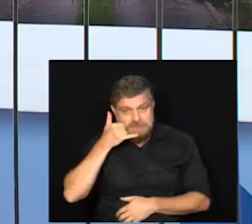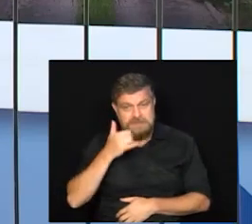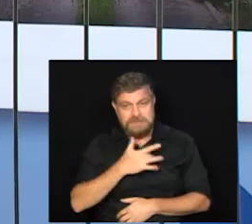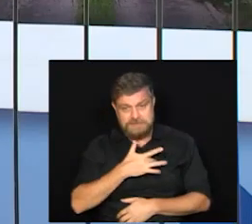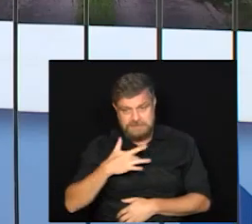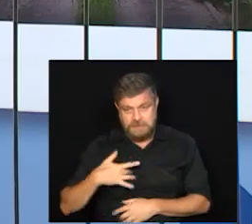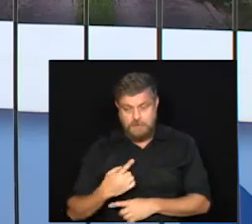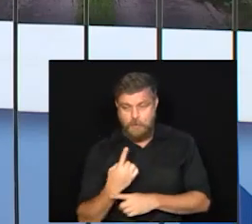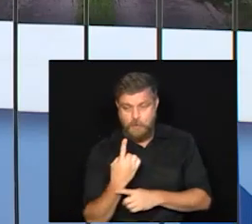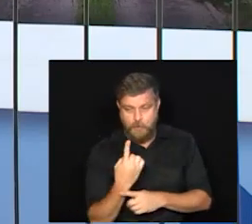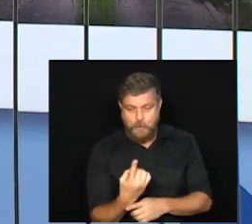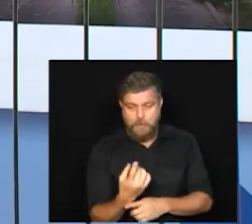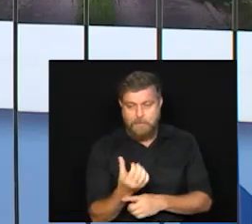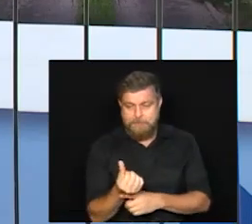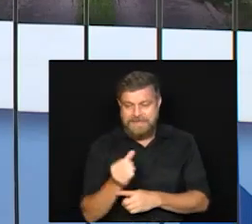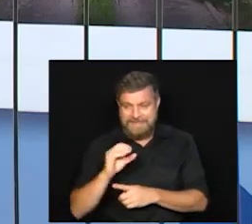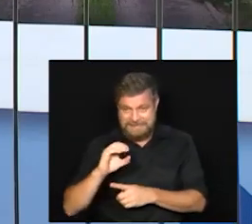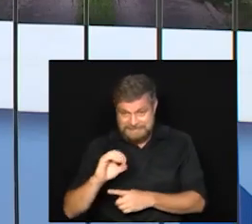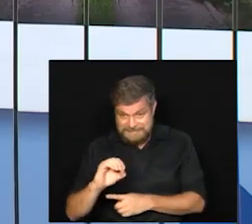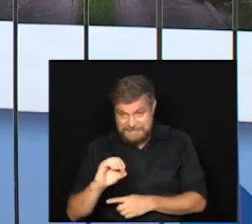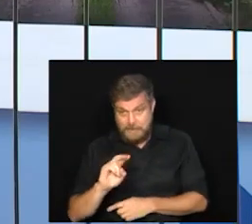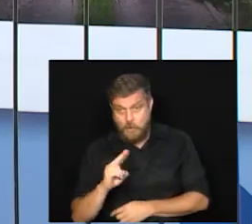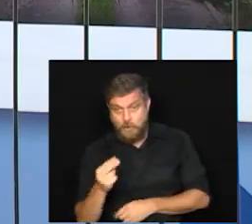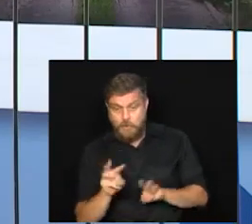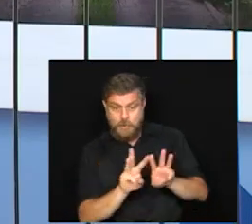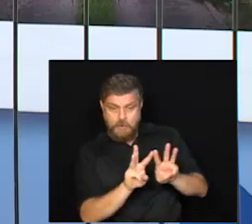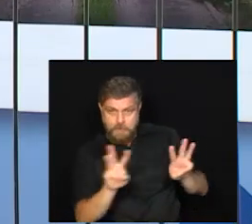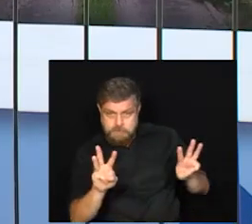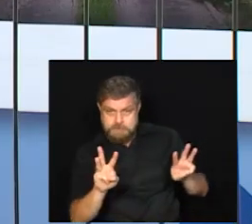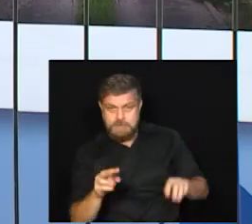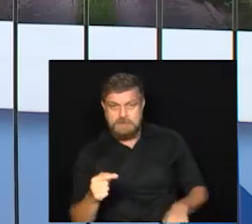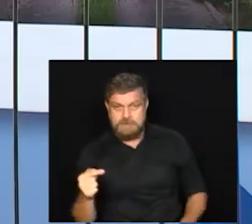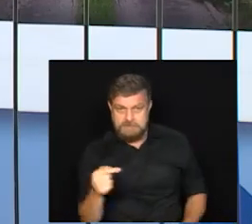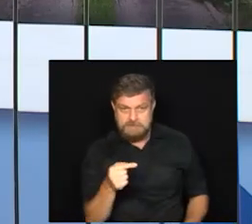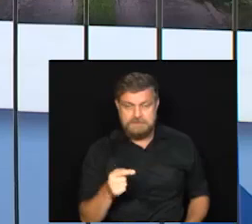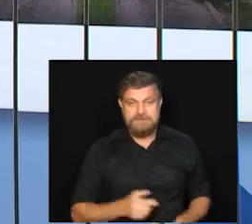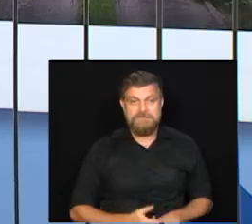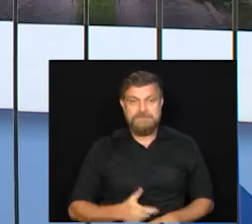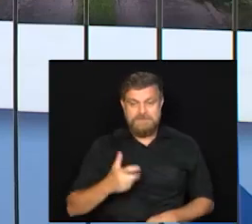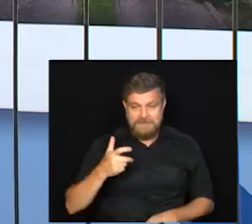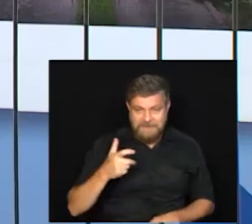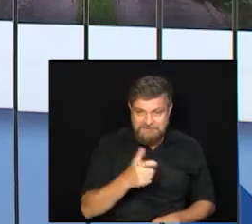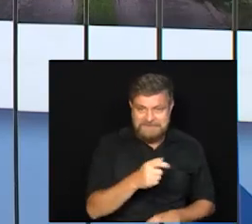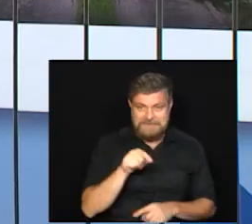que é 160 aqui em Campinas, ou entrar no site no